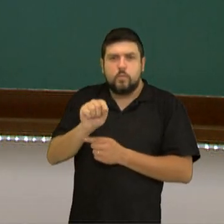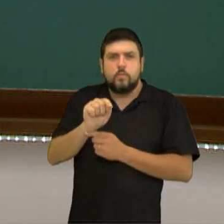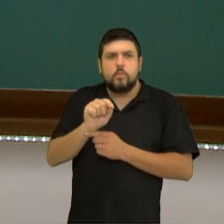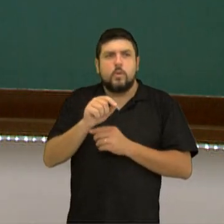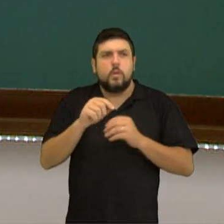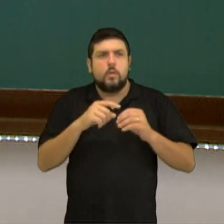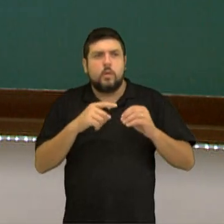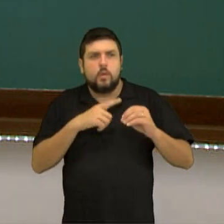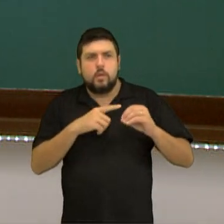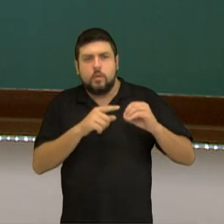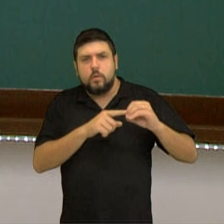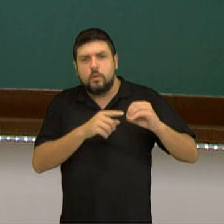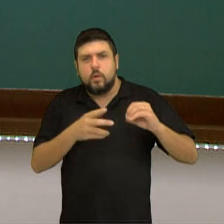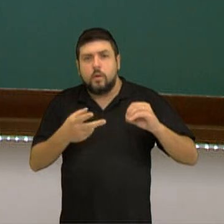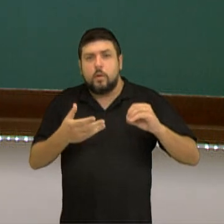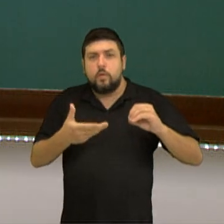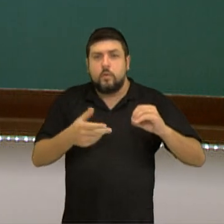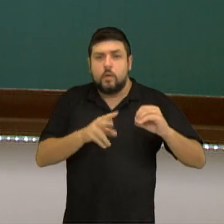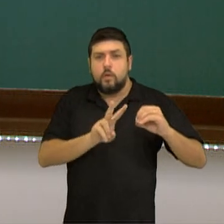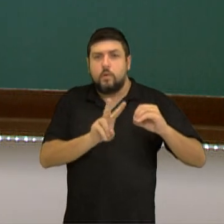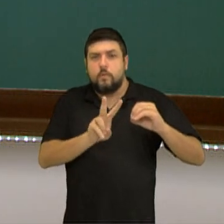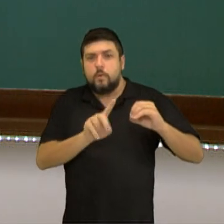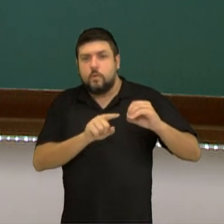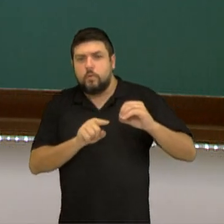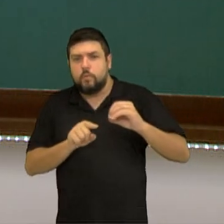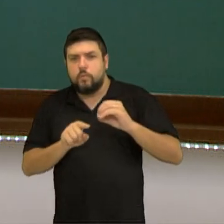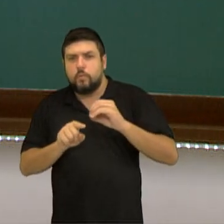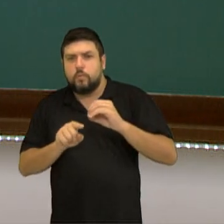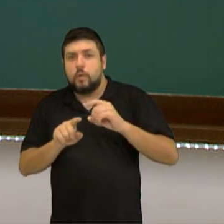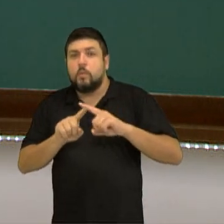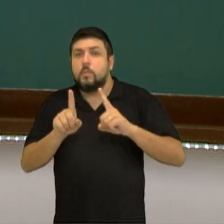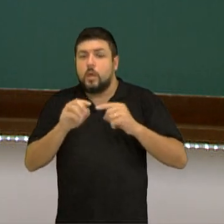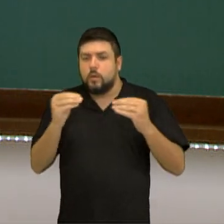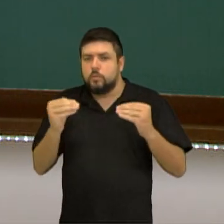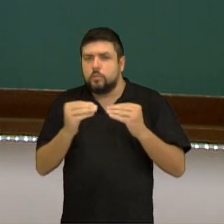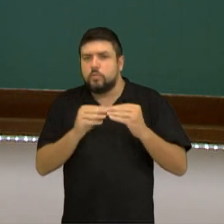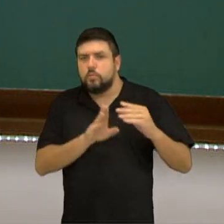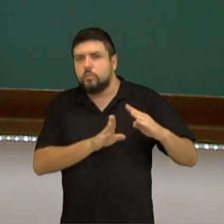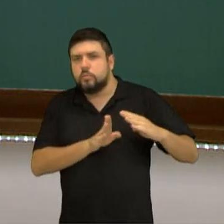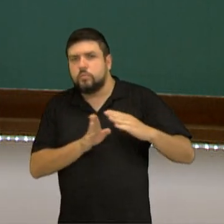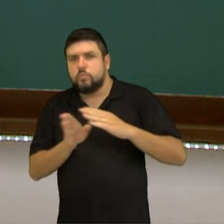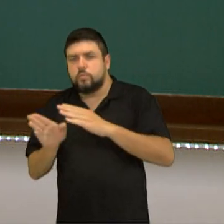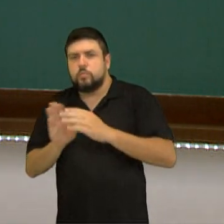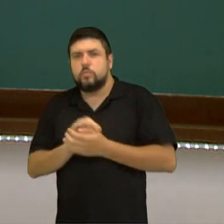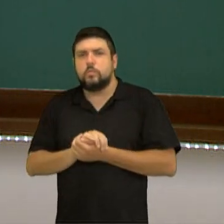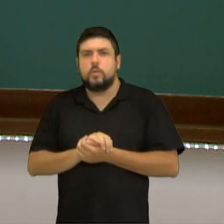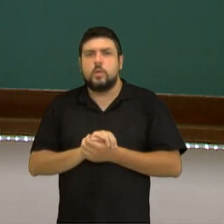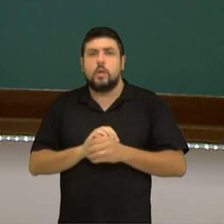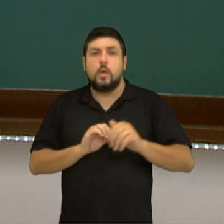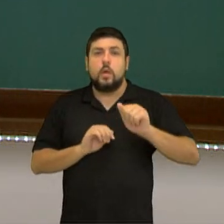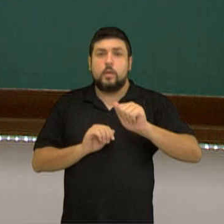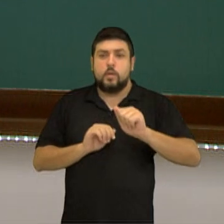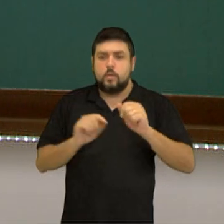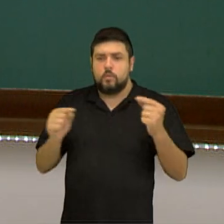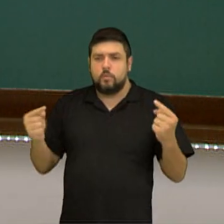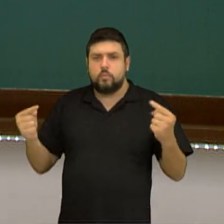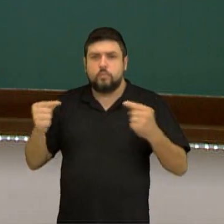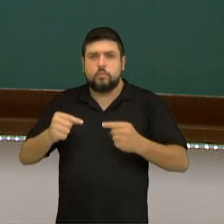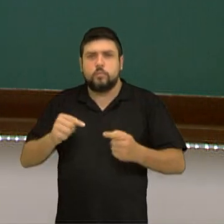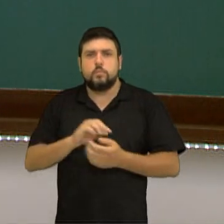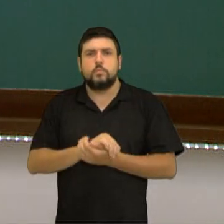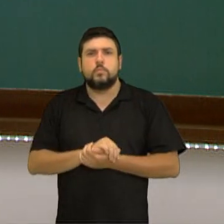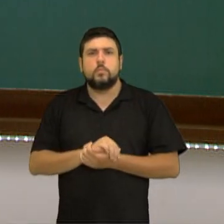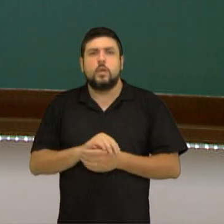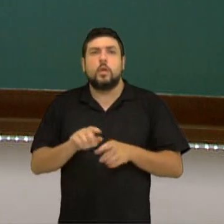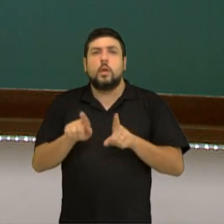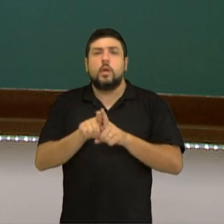uma redução da velocidade, só que a favor do eixo, certo? E os vetores de aceleração eles estão um contra o outro. E o oposto,